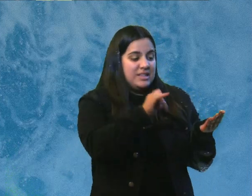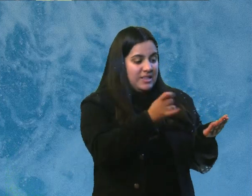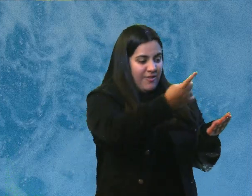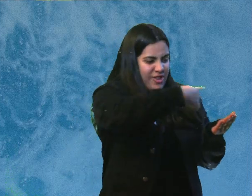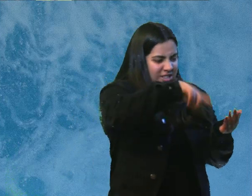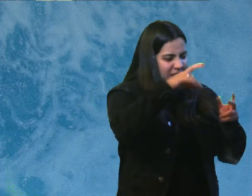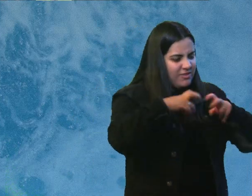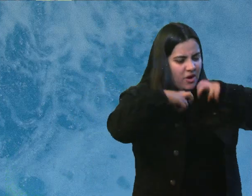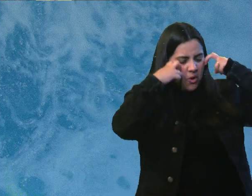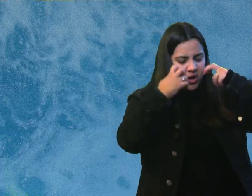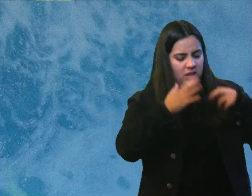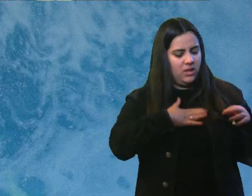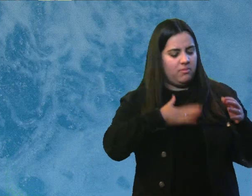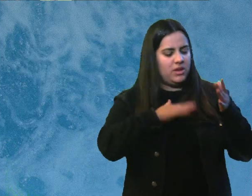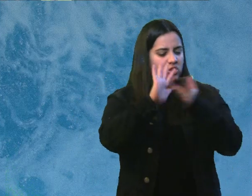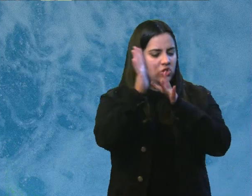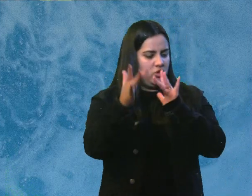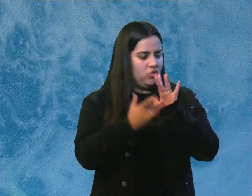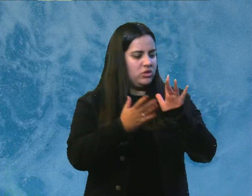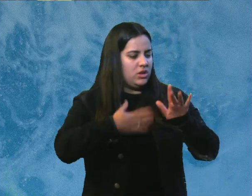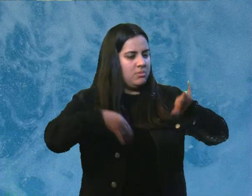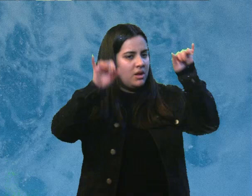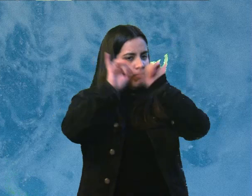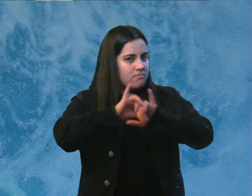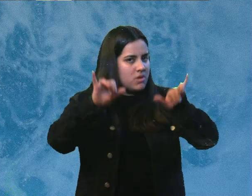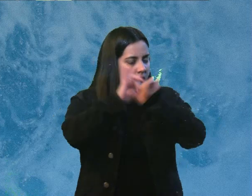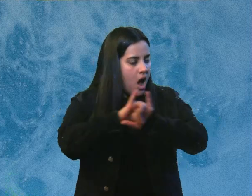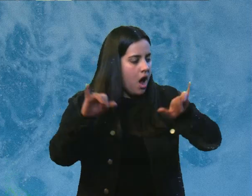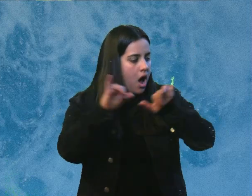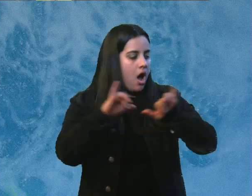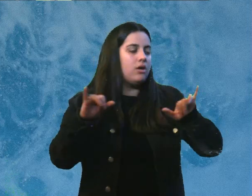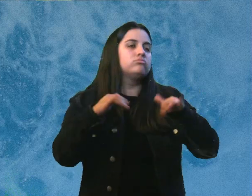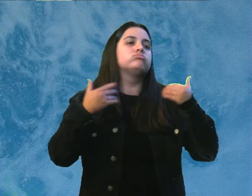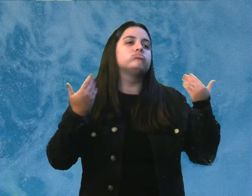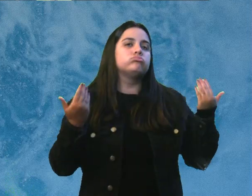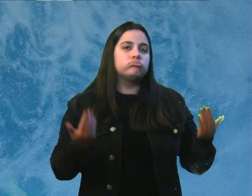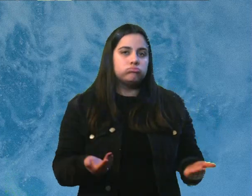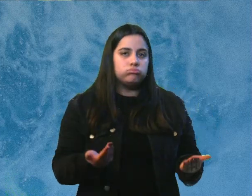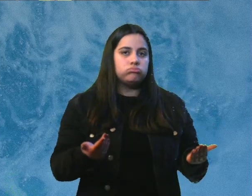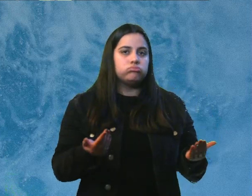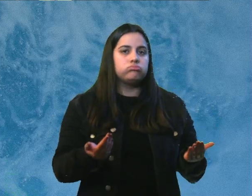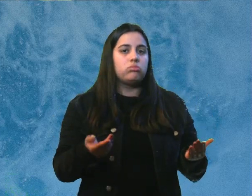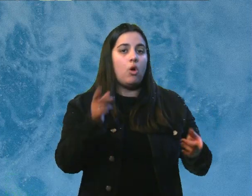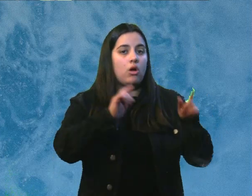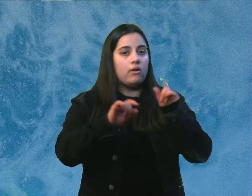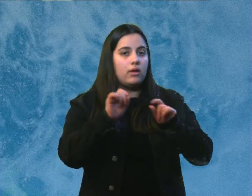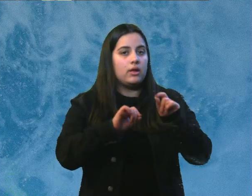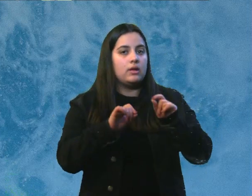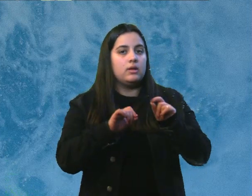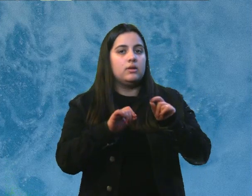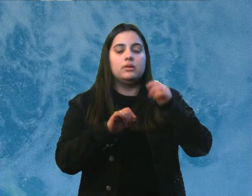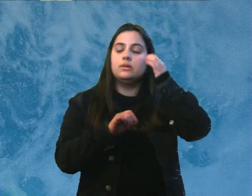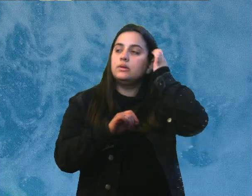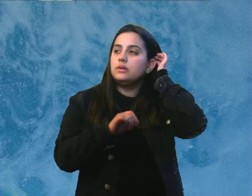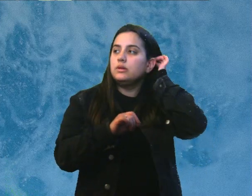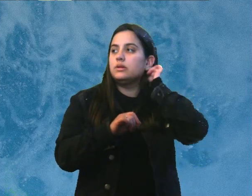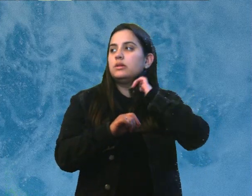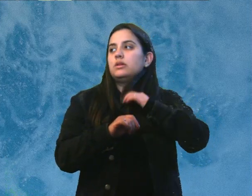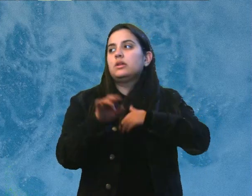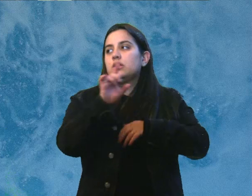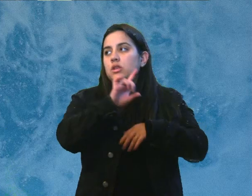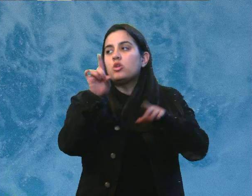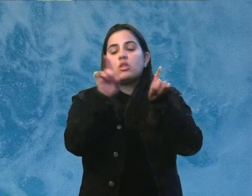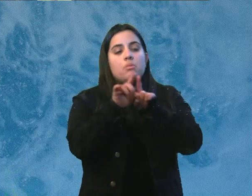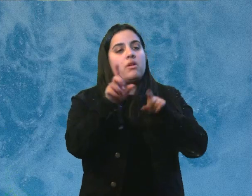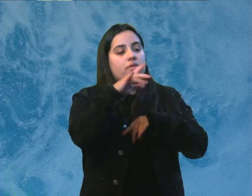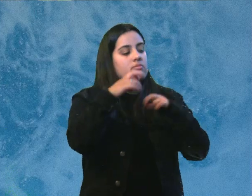mim e de minha mensagem, o Filho do Homem se envergonhará dele quando vier em sua